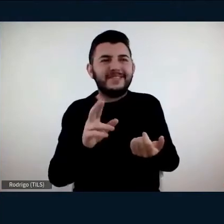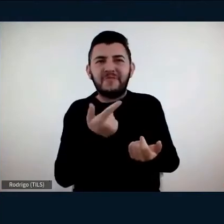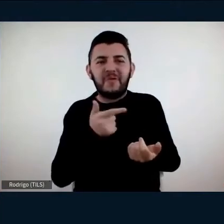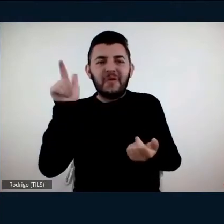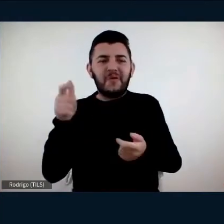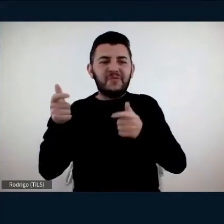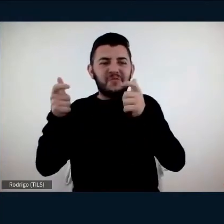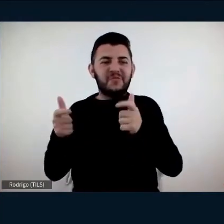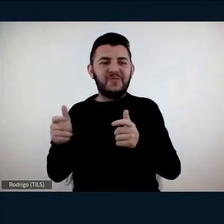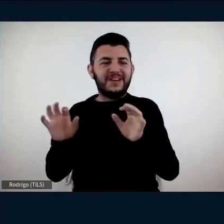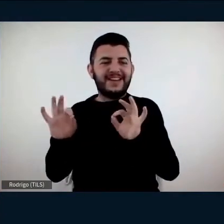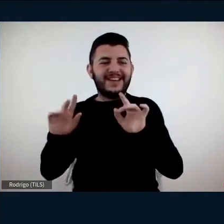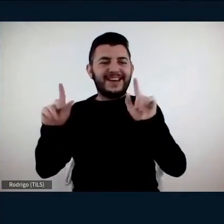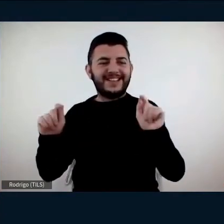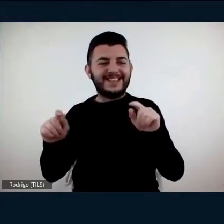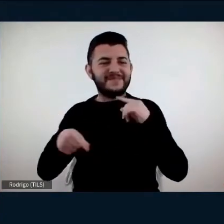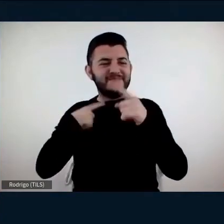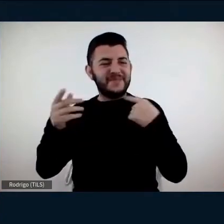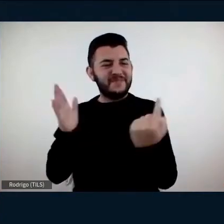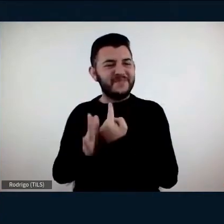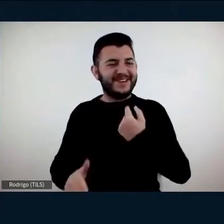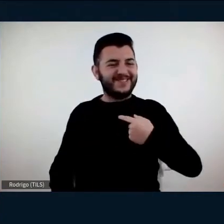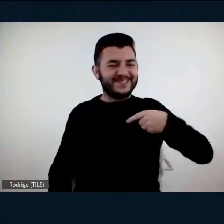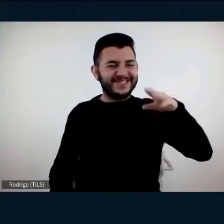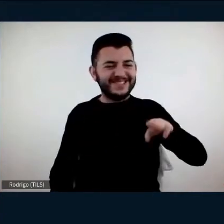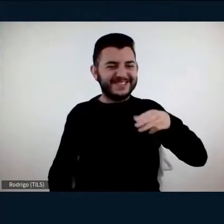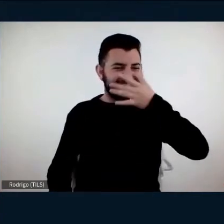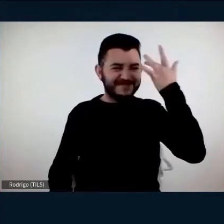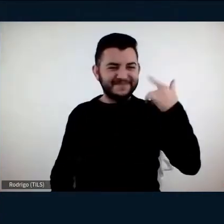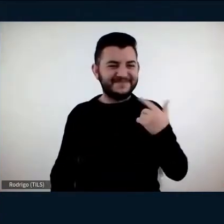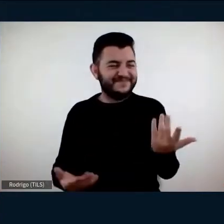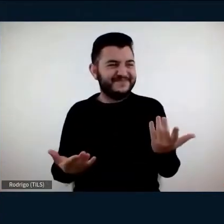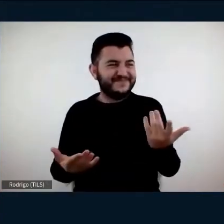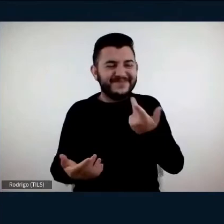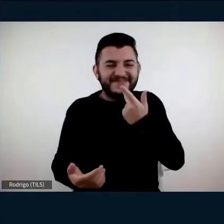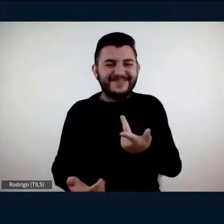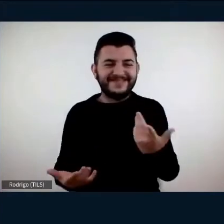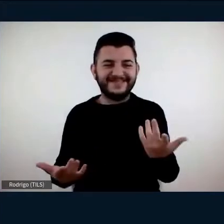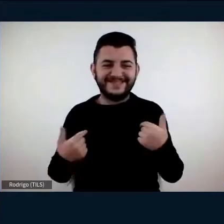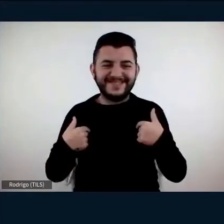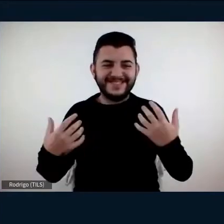Depois vão me perguntar, quem falou isso, né? Então, assim, houve mesmo